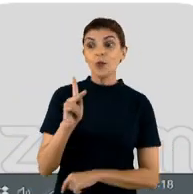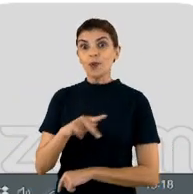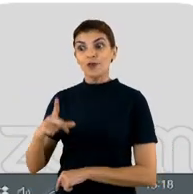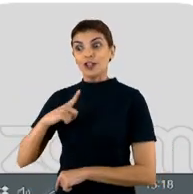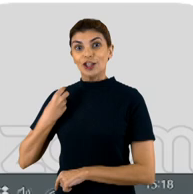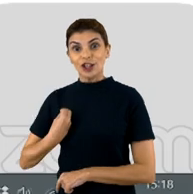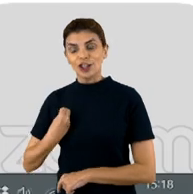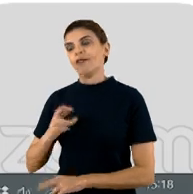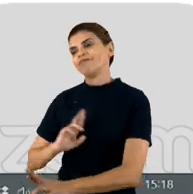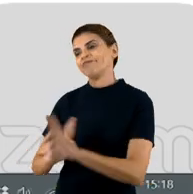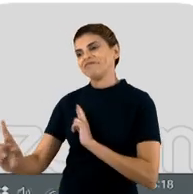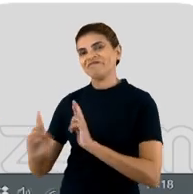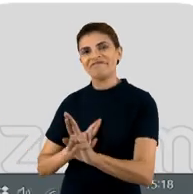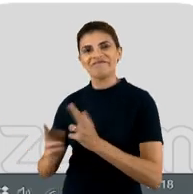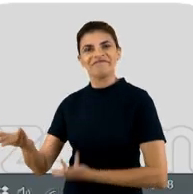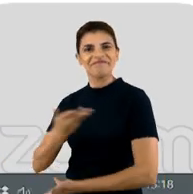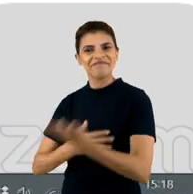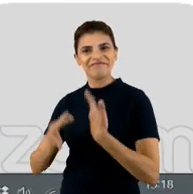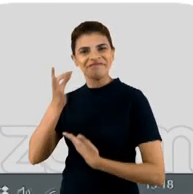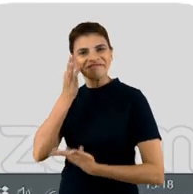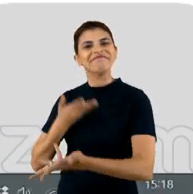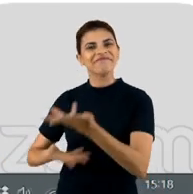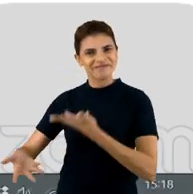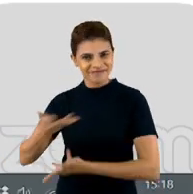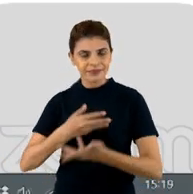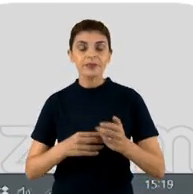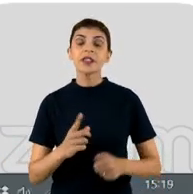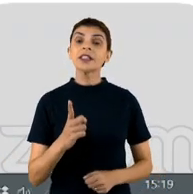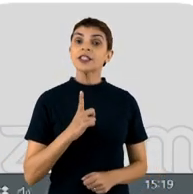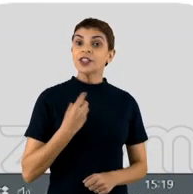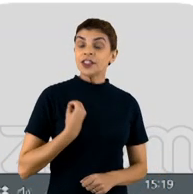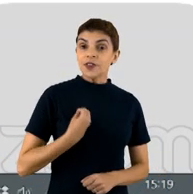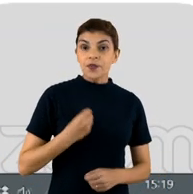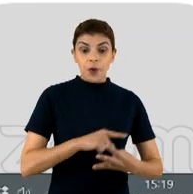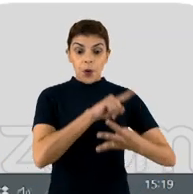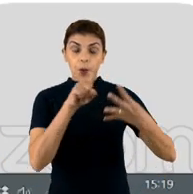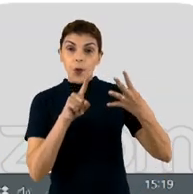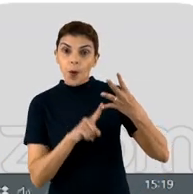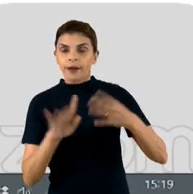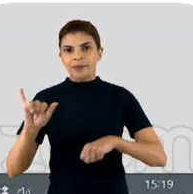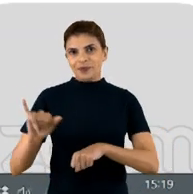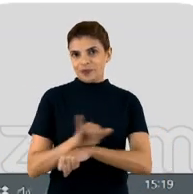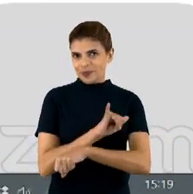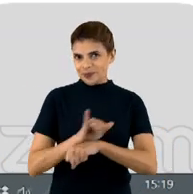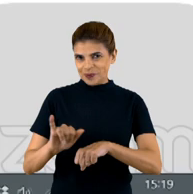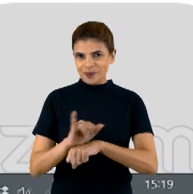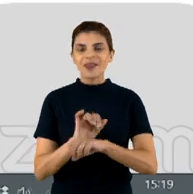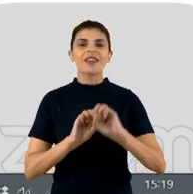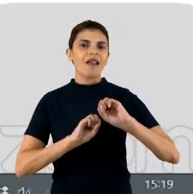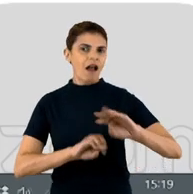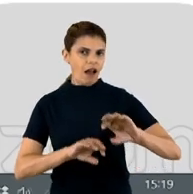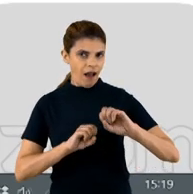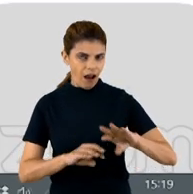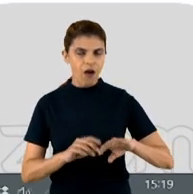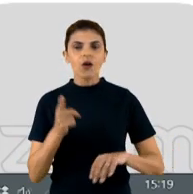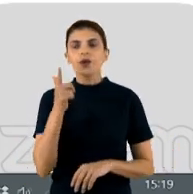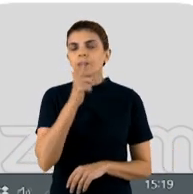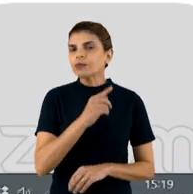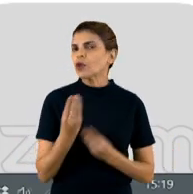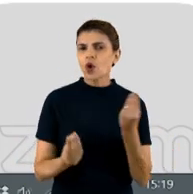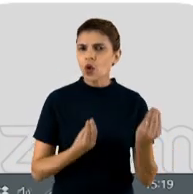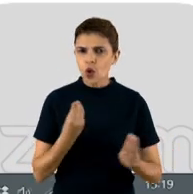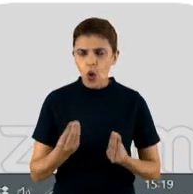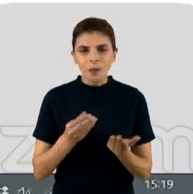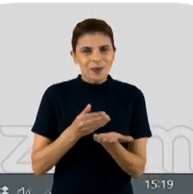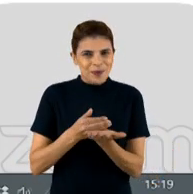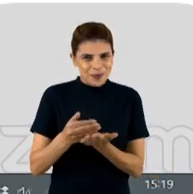estava na sala podia interagir com eles, né? E nós tivemos também uma quarta modalidade de aulas, né?